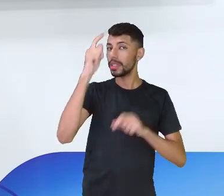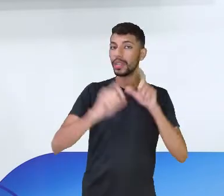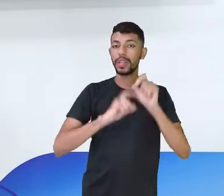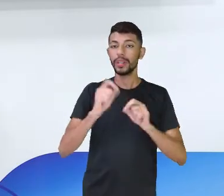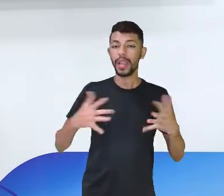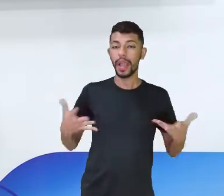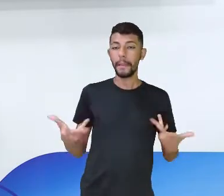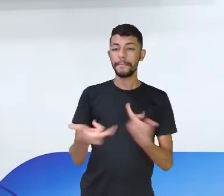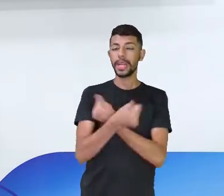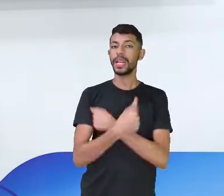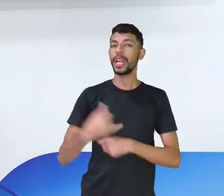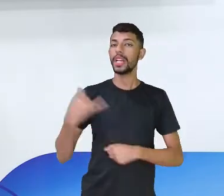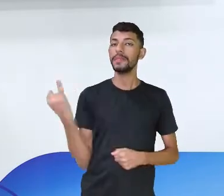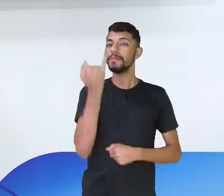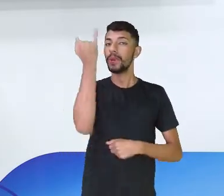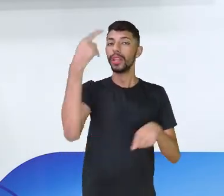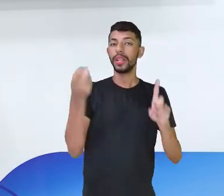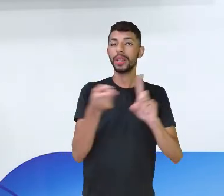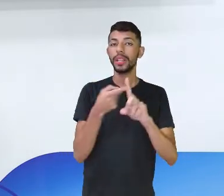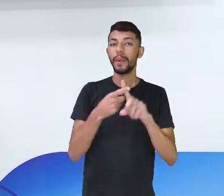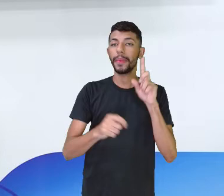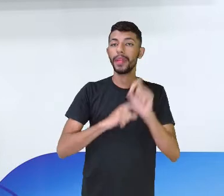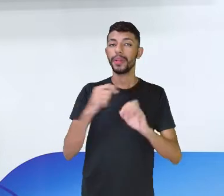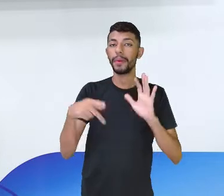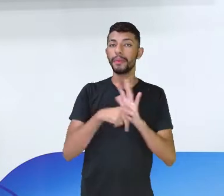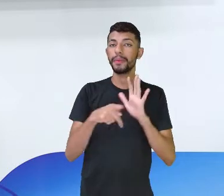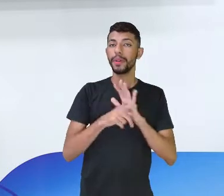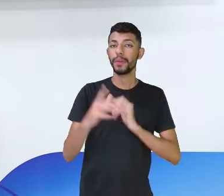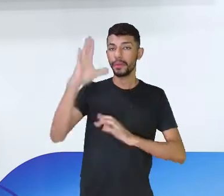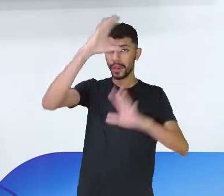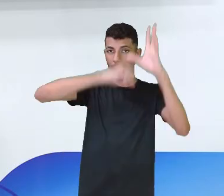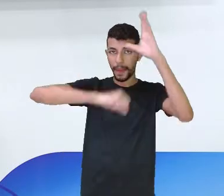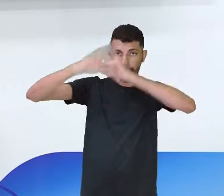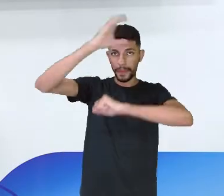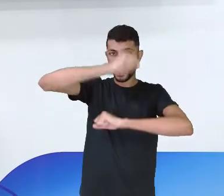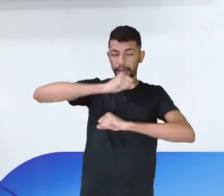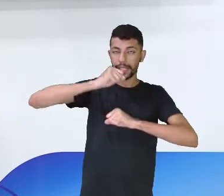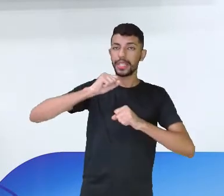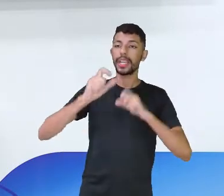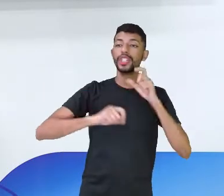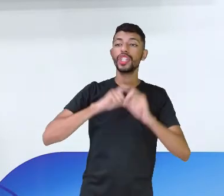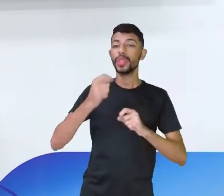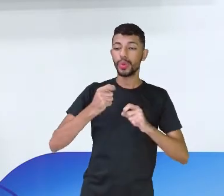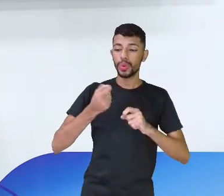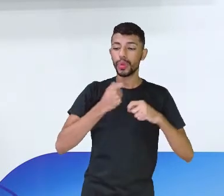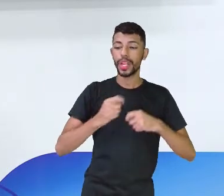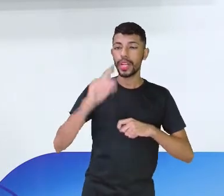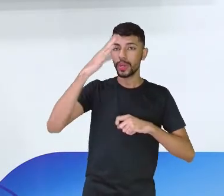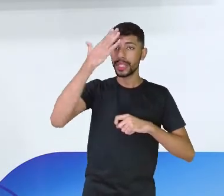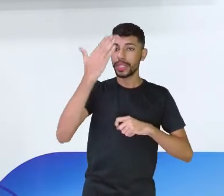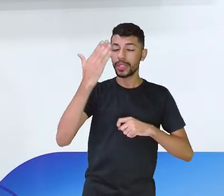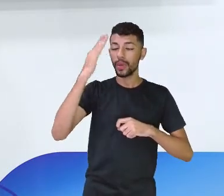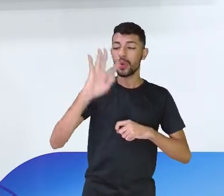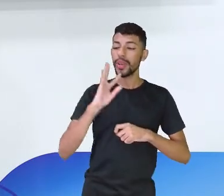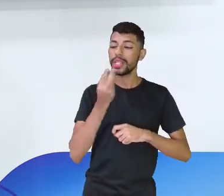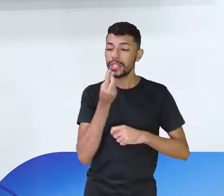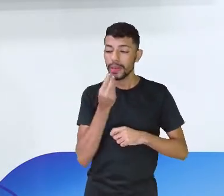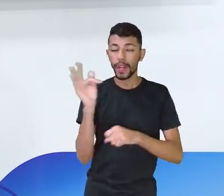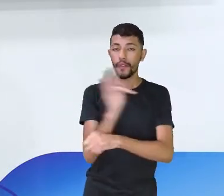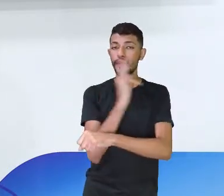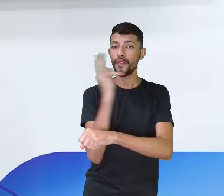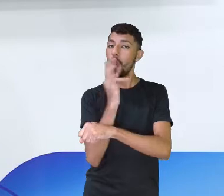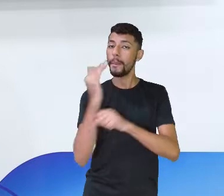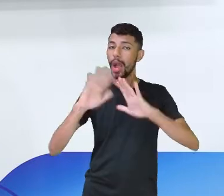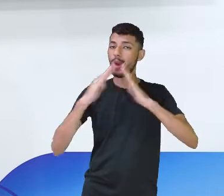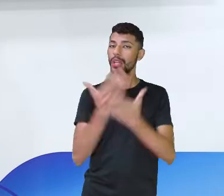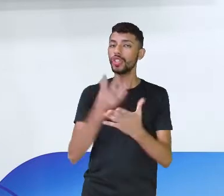que são importantes também para a aprendizagem do saber formal escolarizado, né? Afinal de contas, a gente